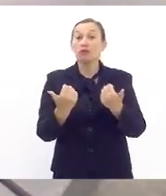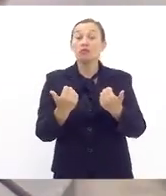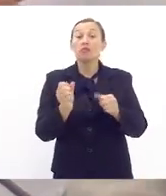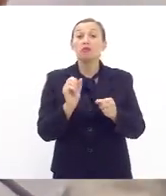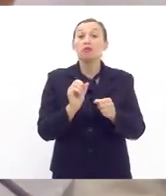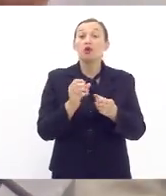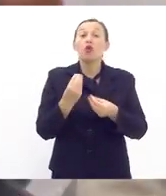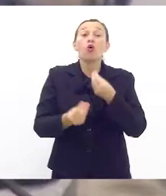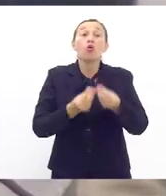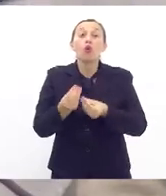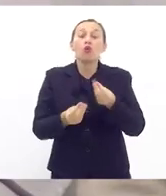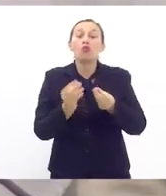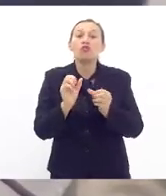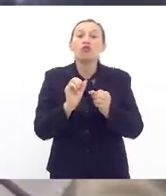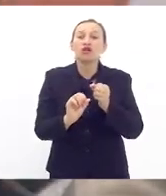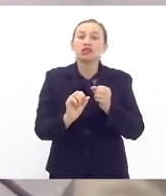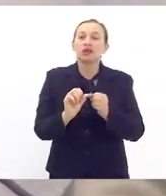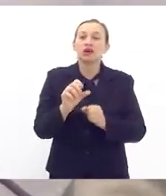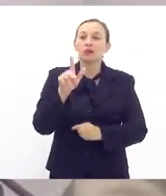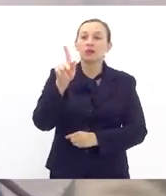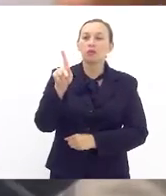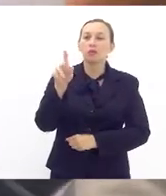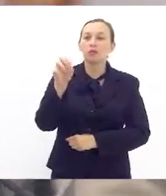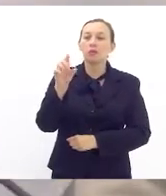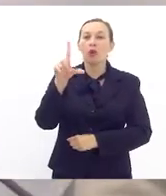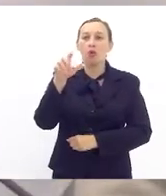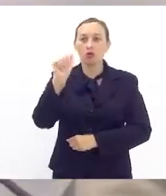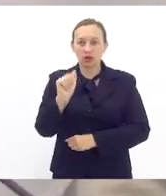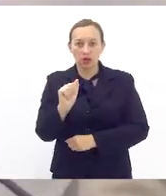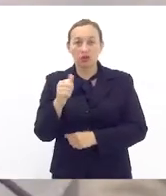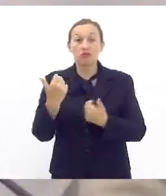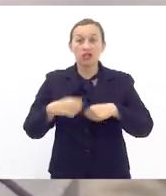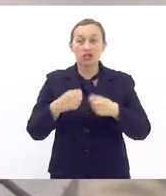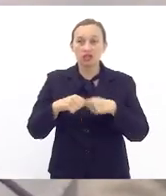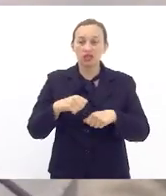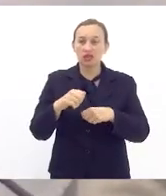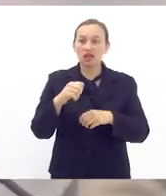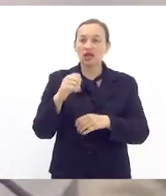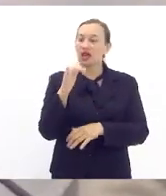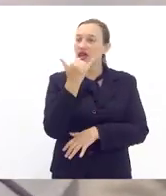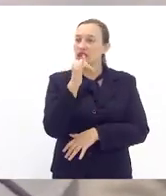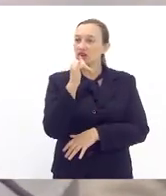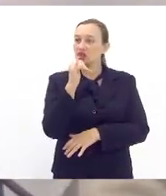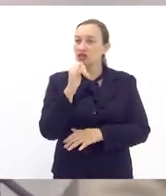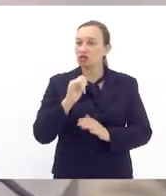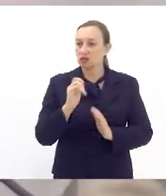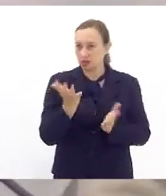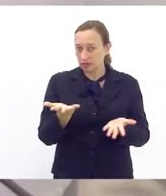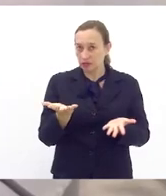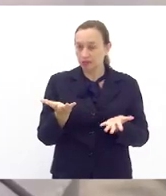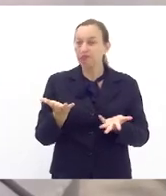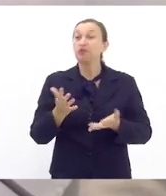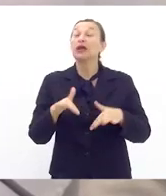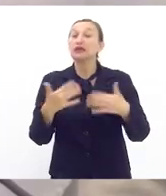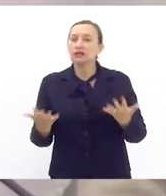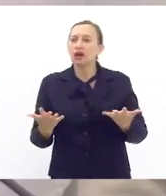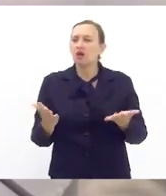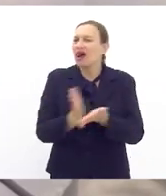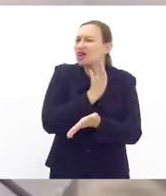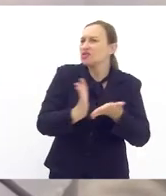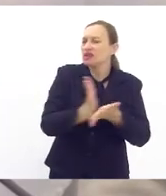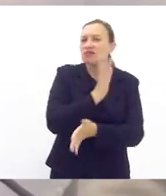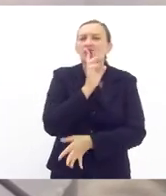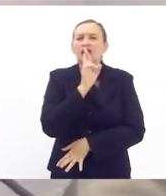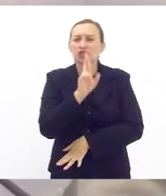agora tem até uns cabos de proteção que se colocam para não ter que desligar a energia e eu a gente criou essa solicitude lá mas às vezes as